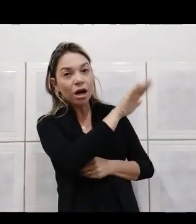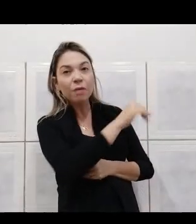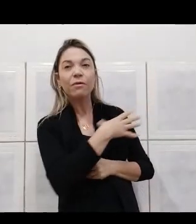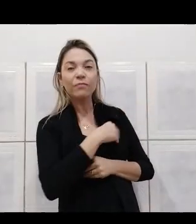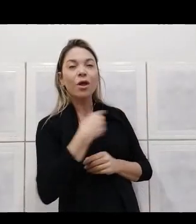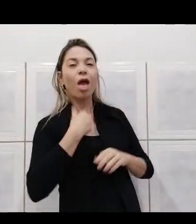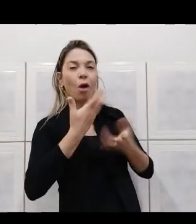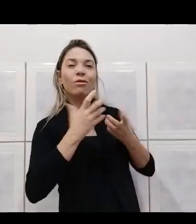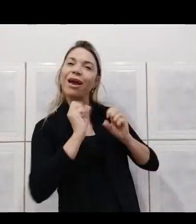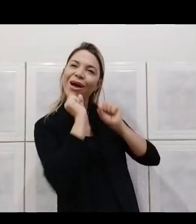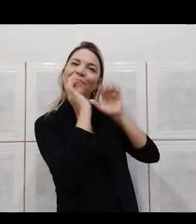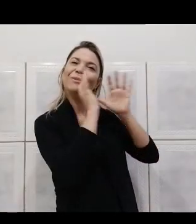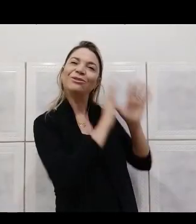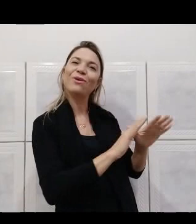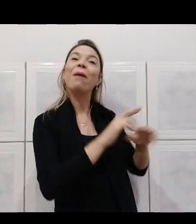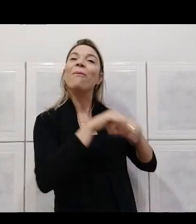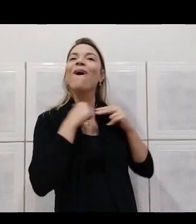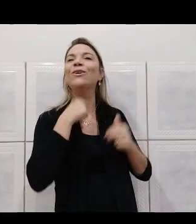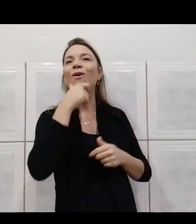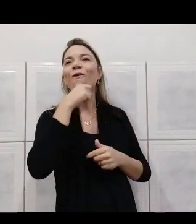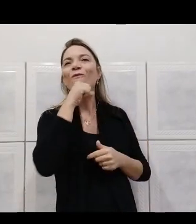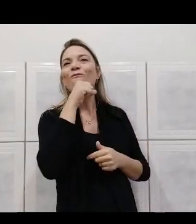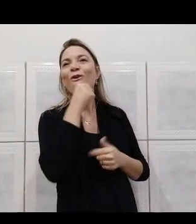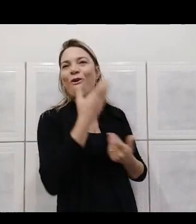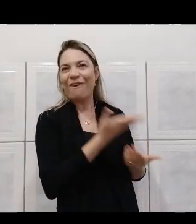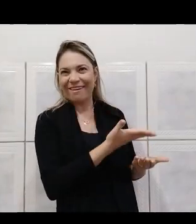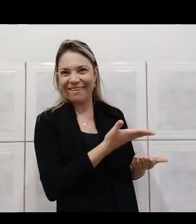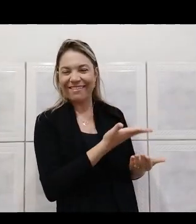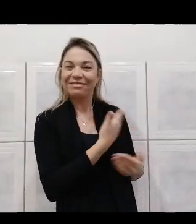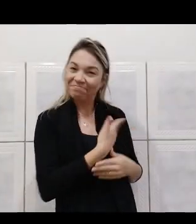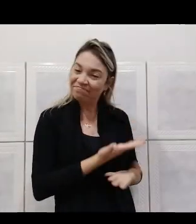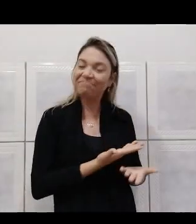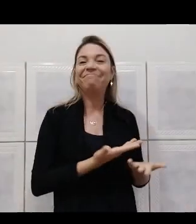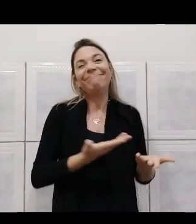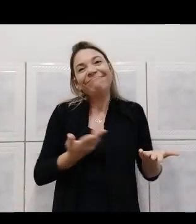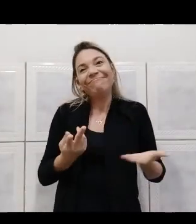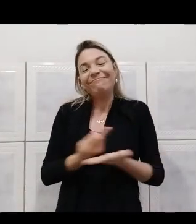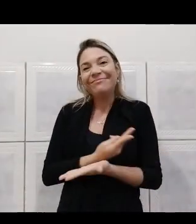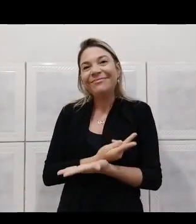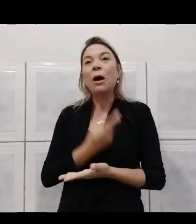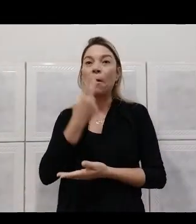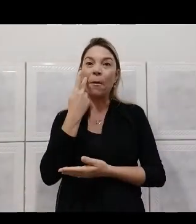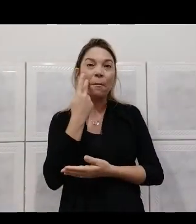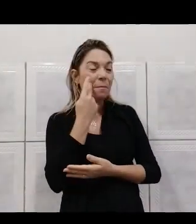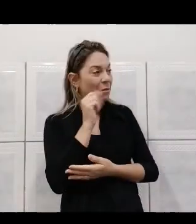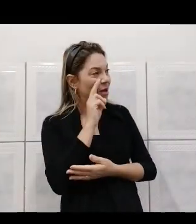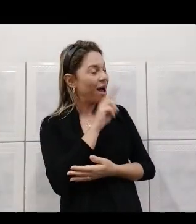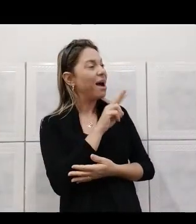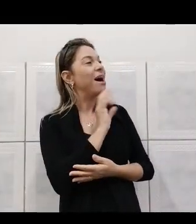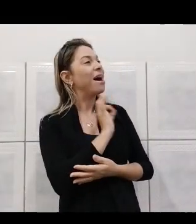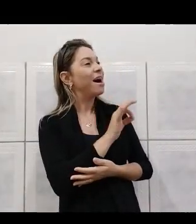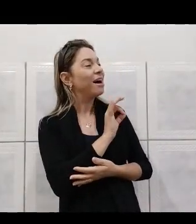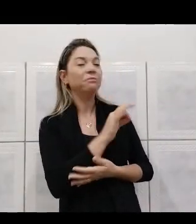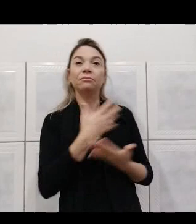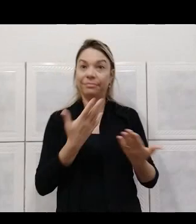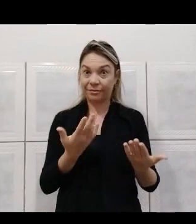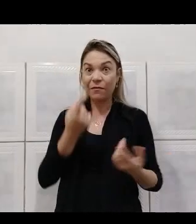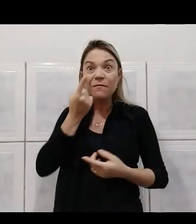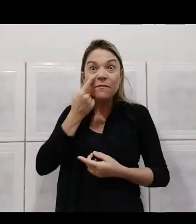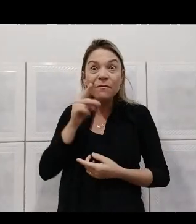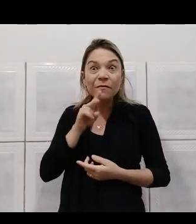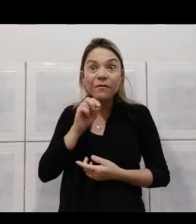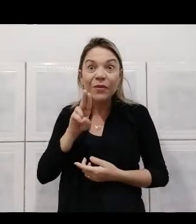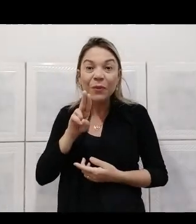me deu aqui no Egito, pai. E então o pai, reconhecendo que os filhos são bênçãos, são